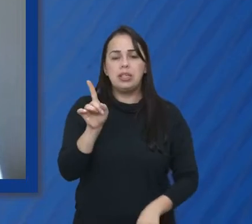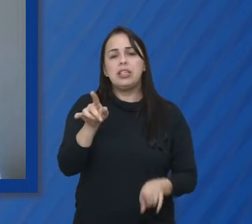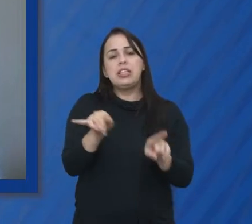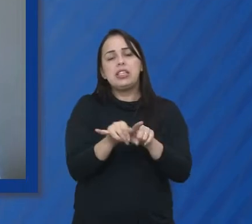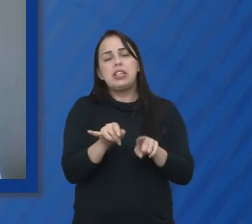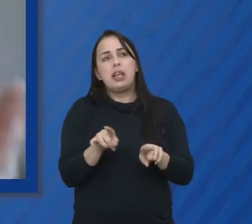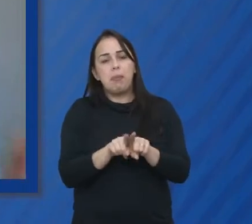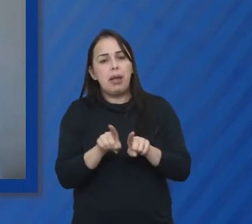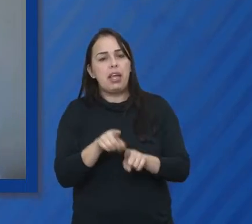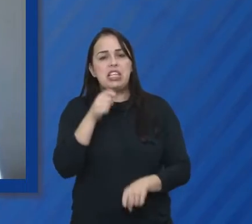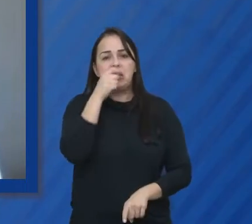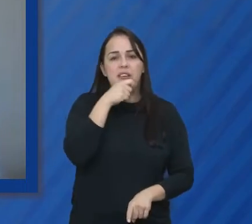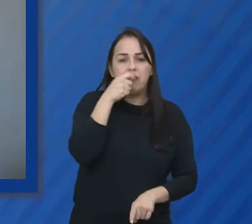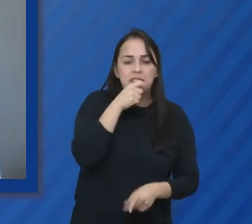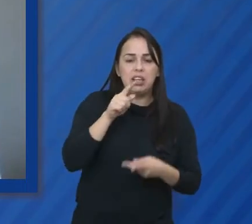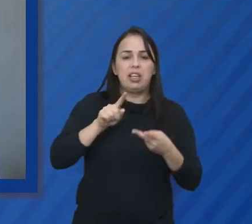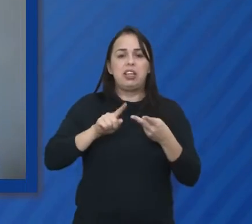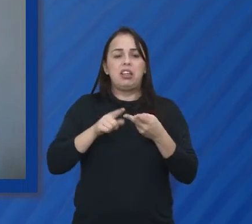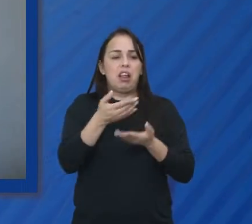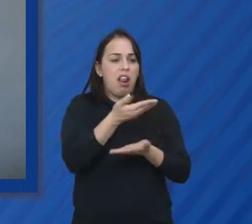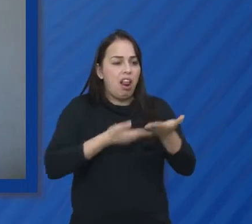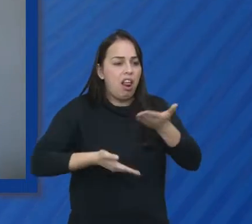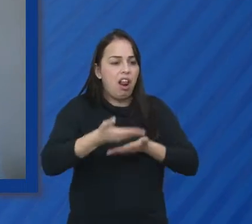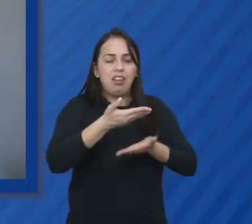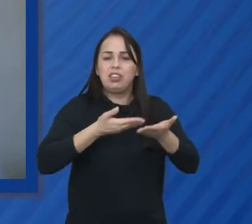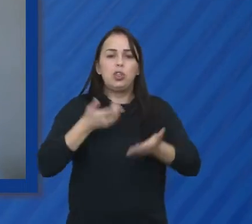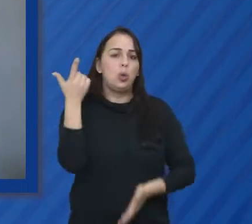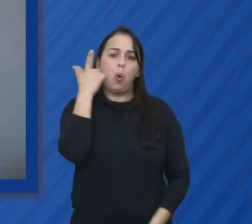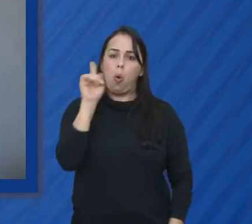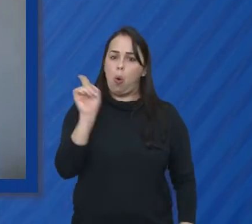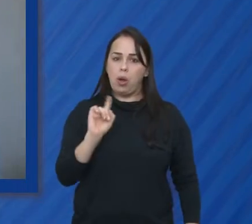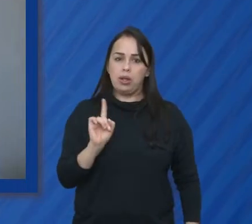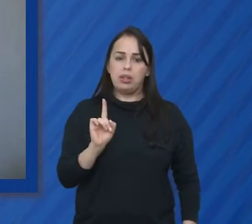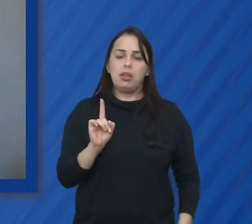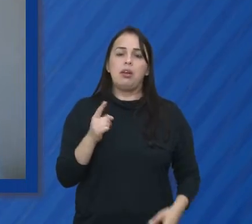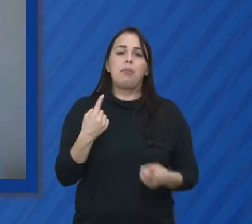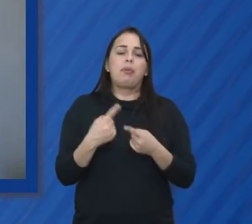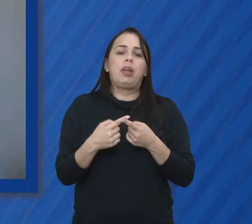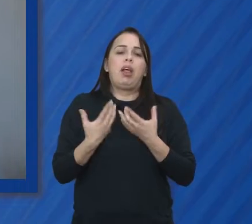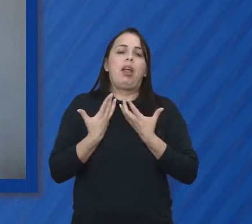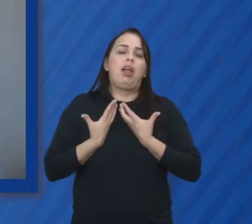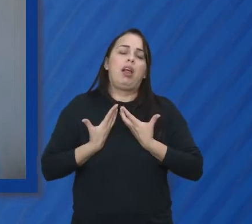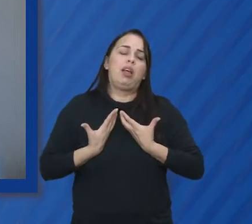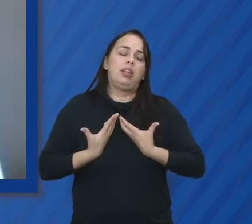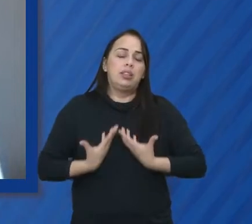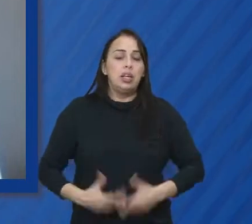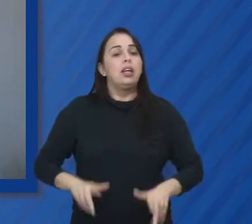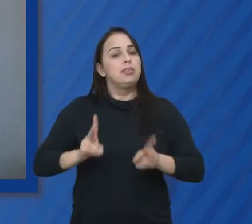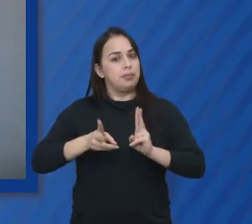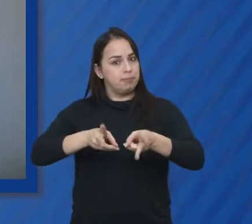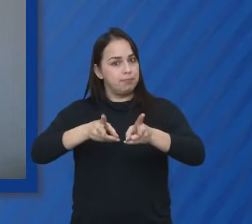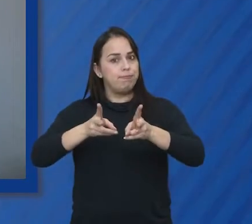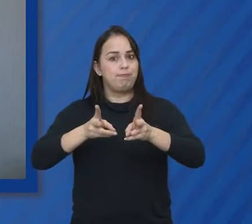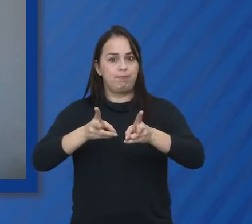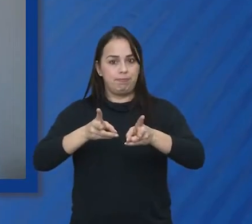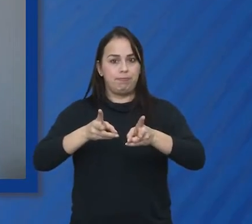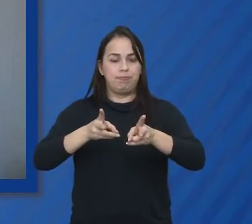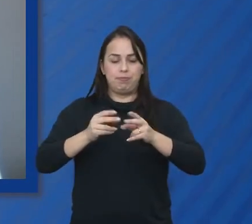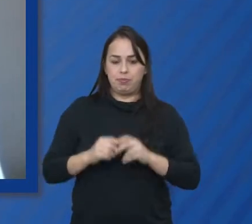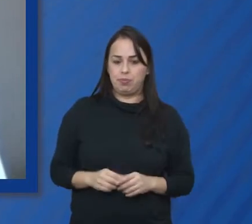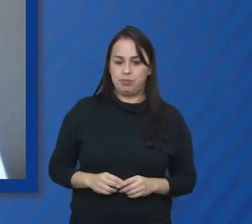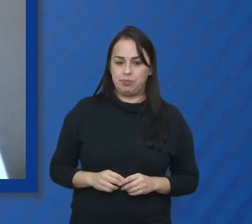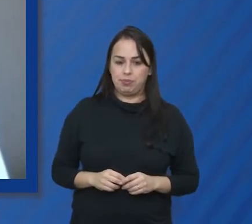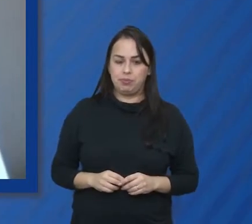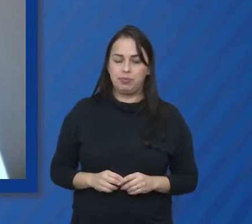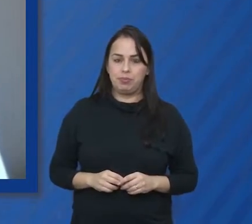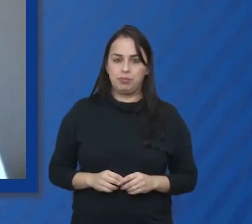banho, escovar dente, trabalhar, se relacionar com os amigos, estudar, porque ele tem um cansaço constante, né, ao